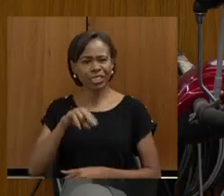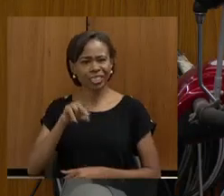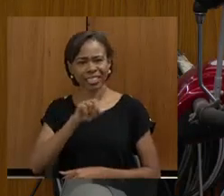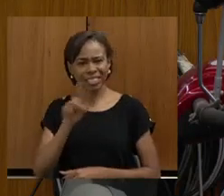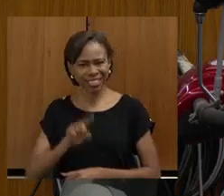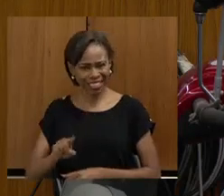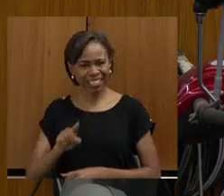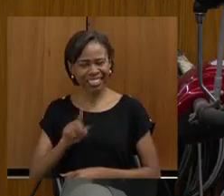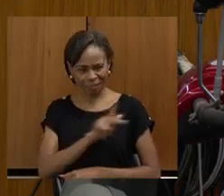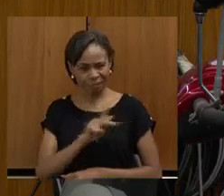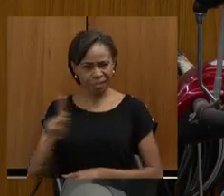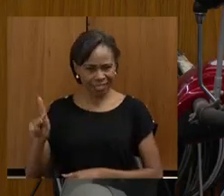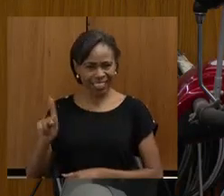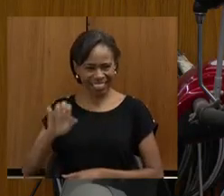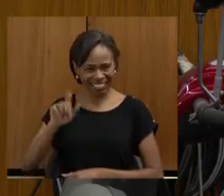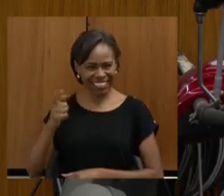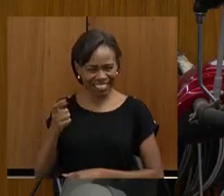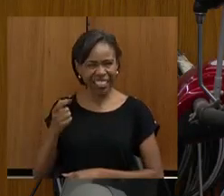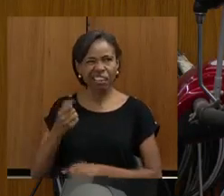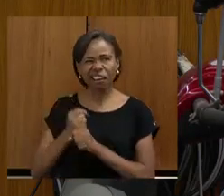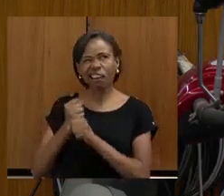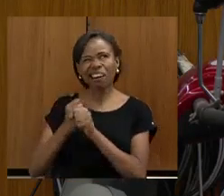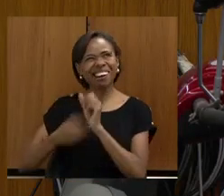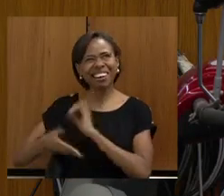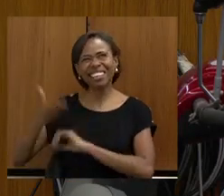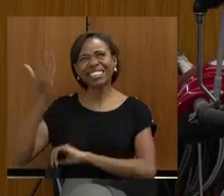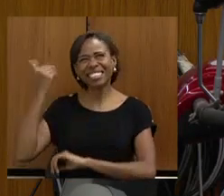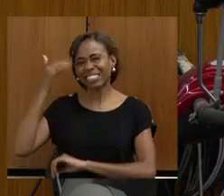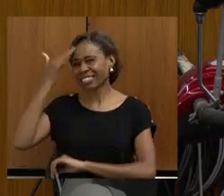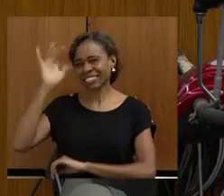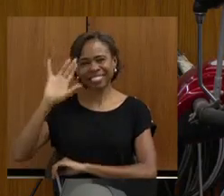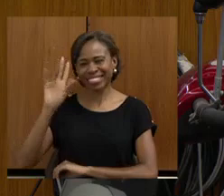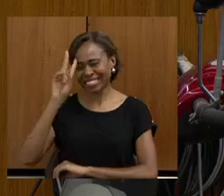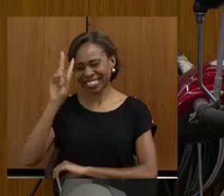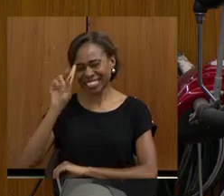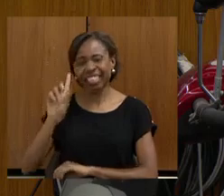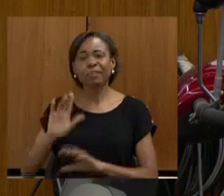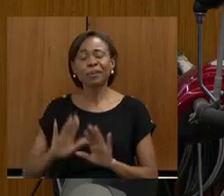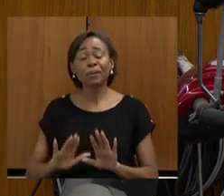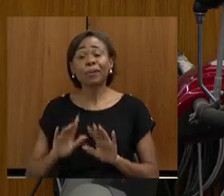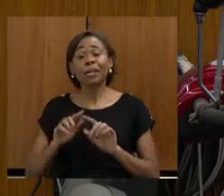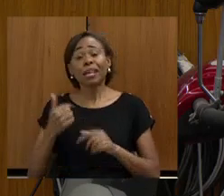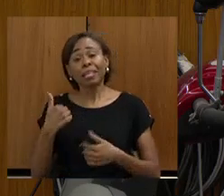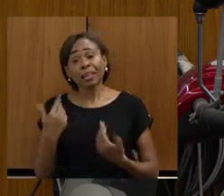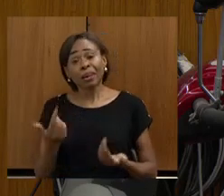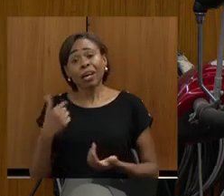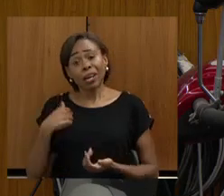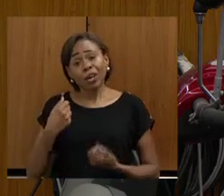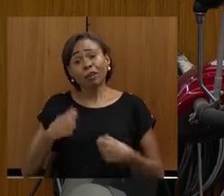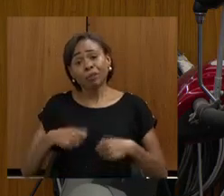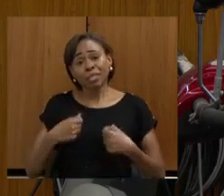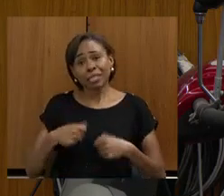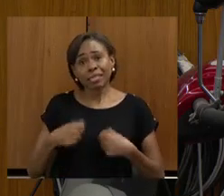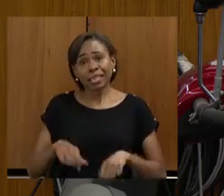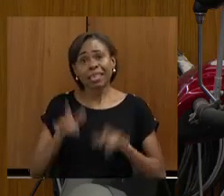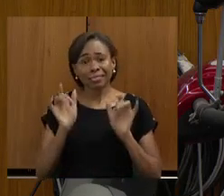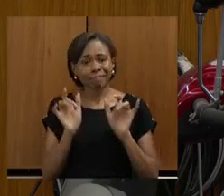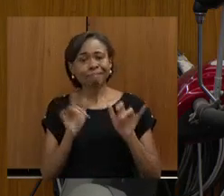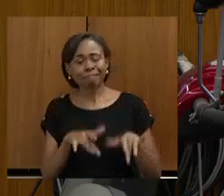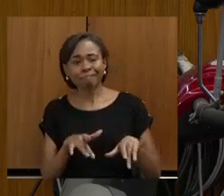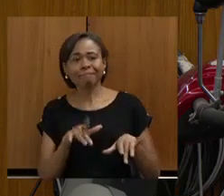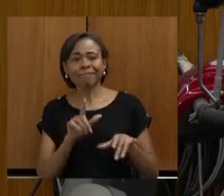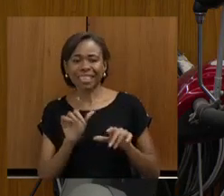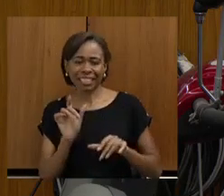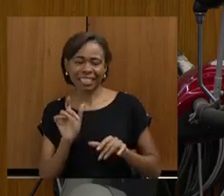época. Não me lembro quantos anos tem, mas é algum tempo. E aí eu tive que afastar alguns tempos,